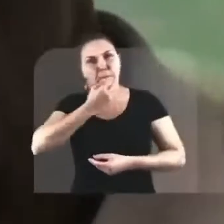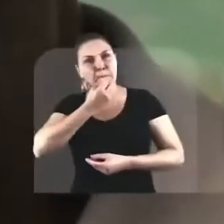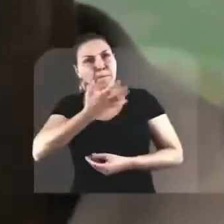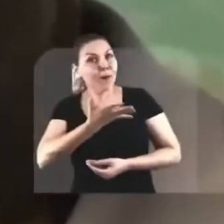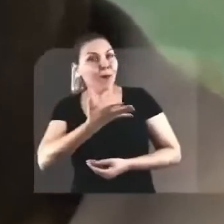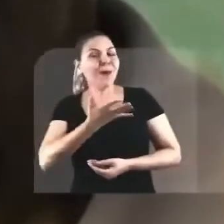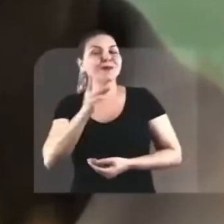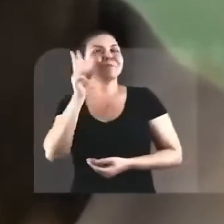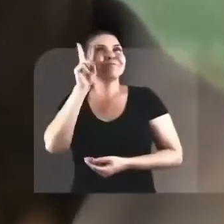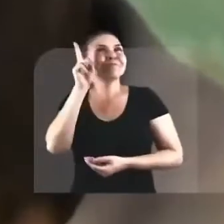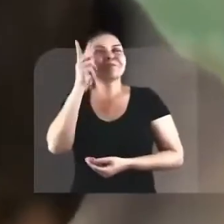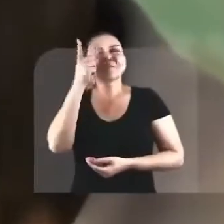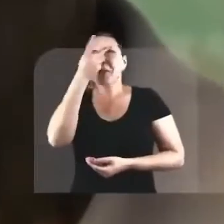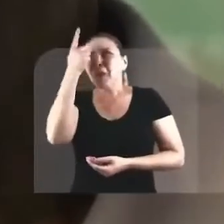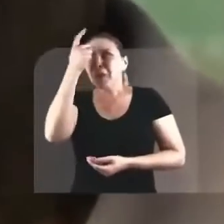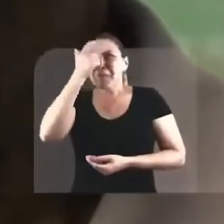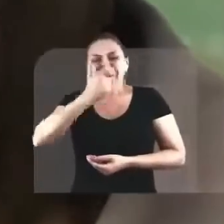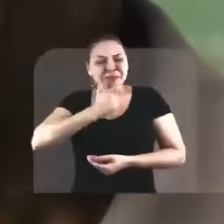Eu te